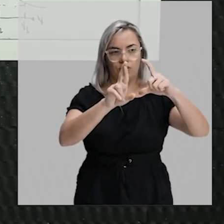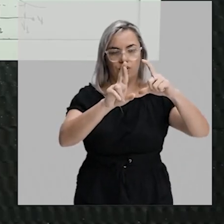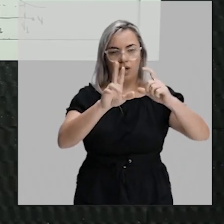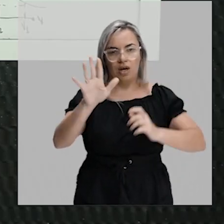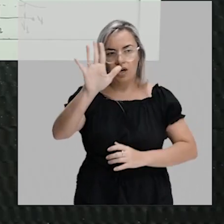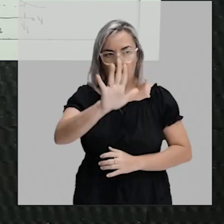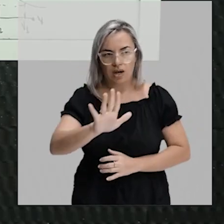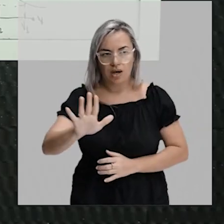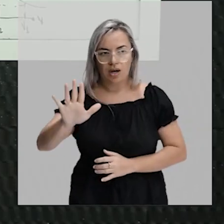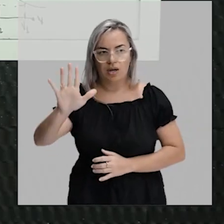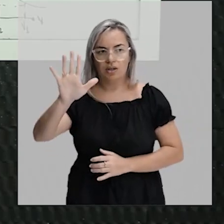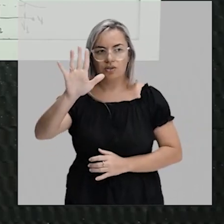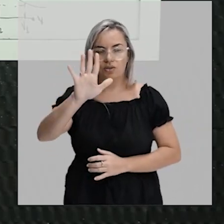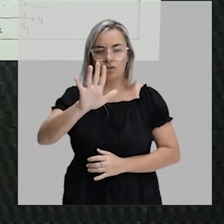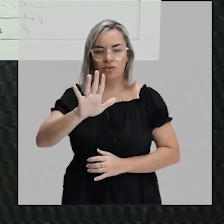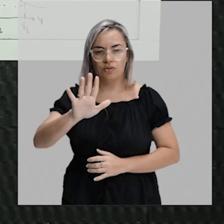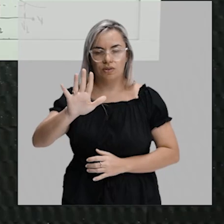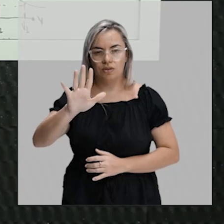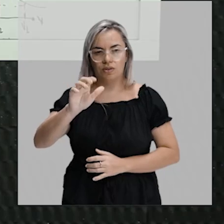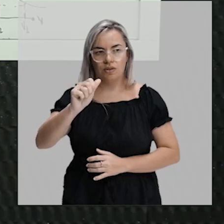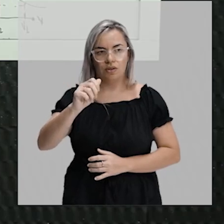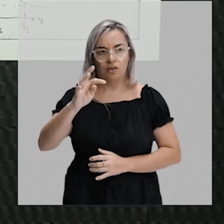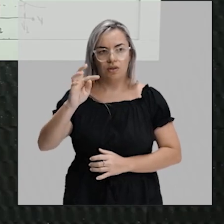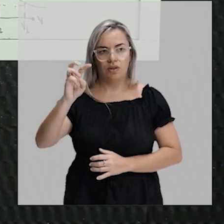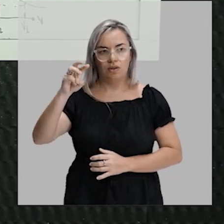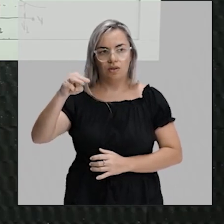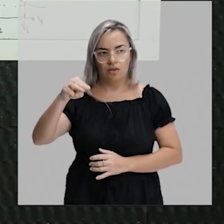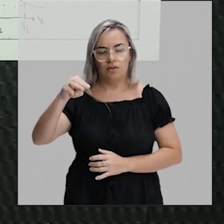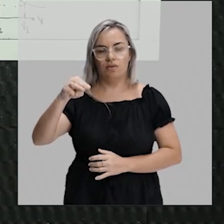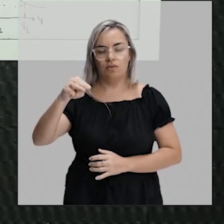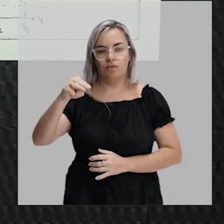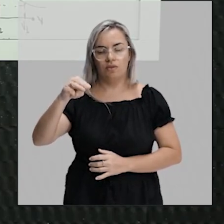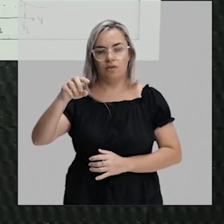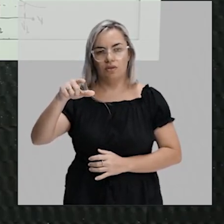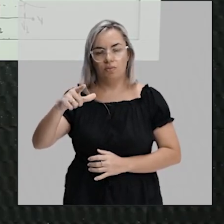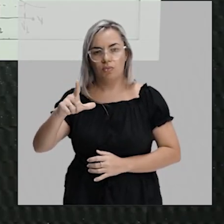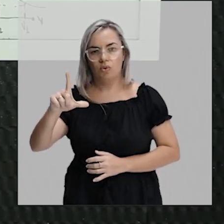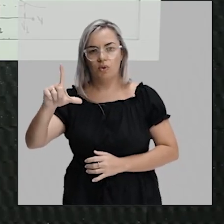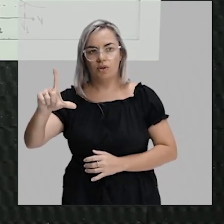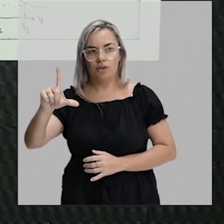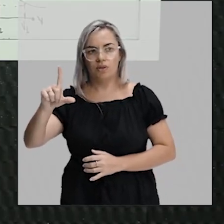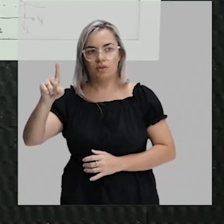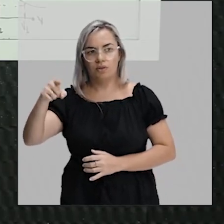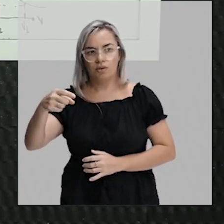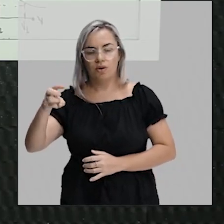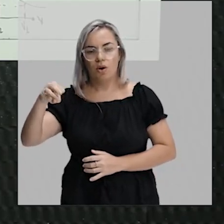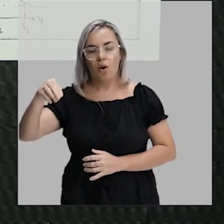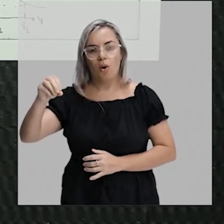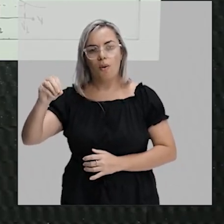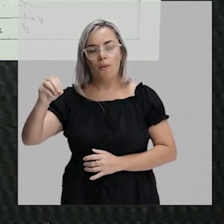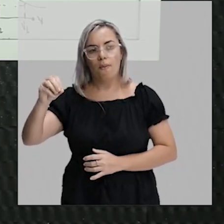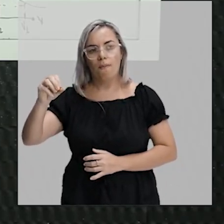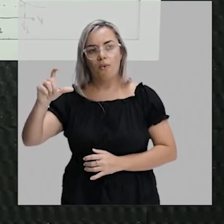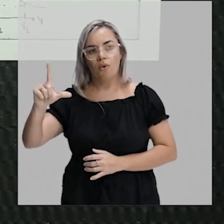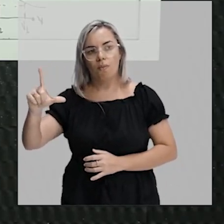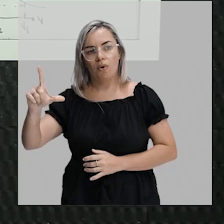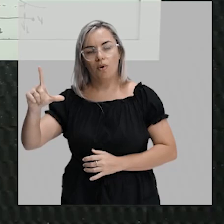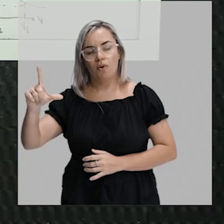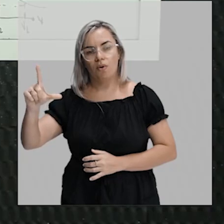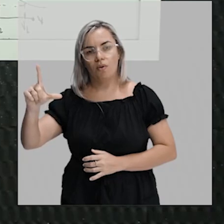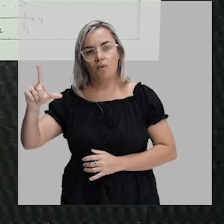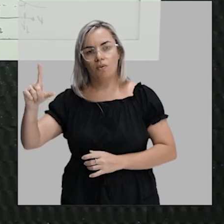atmosfera, litros por mol Kelvin, ok? Então isso quer dizer o seguinte,